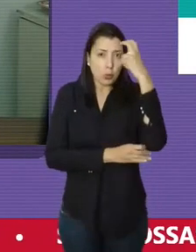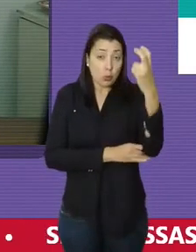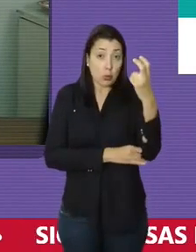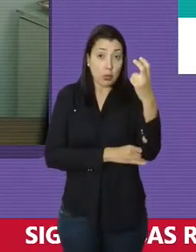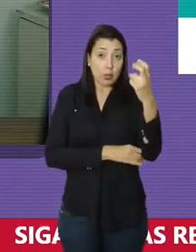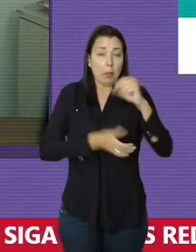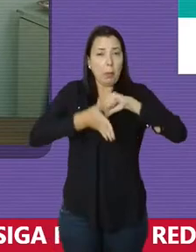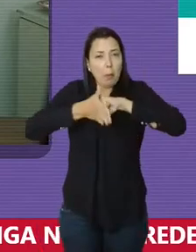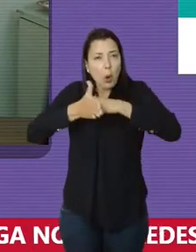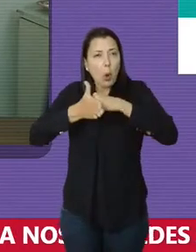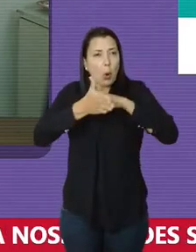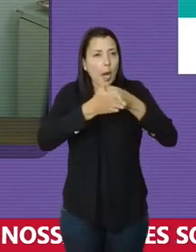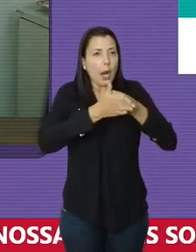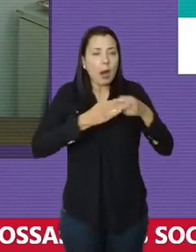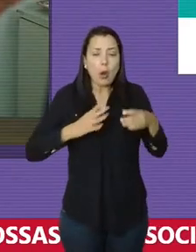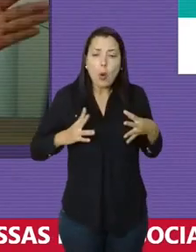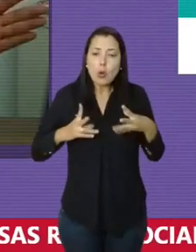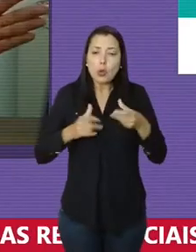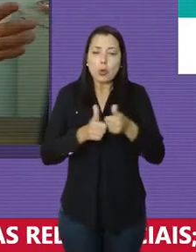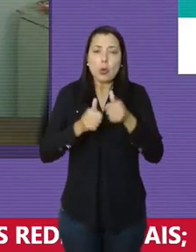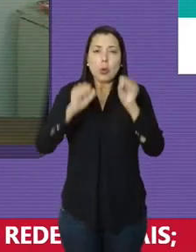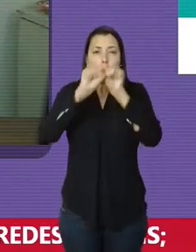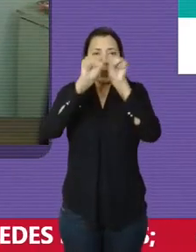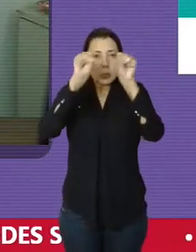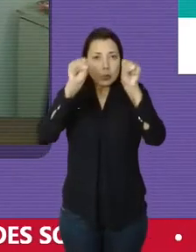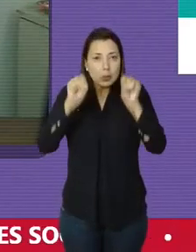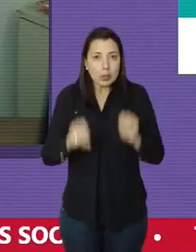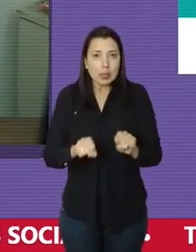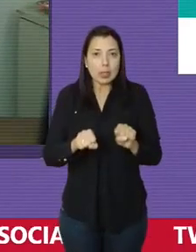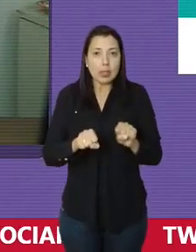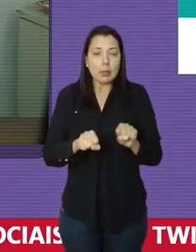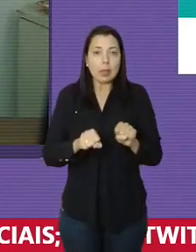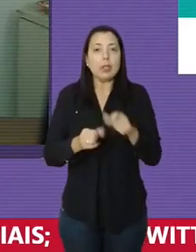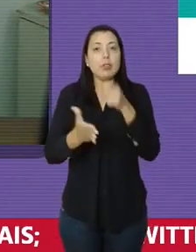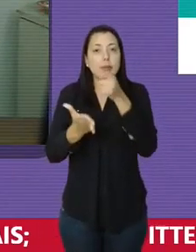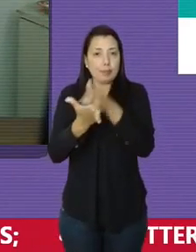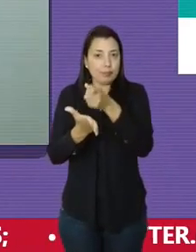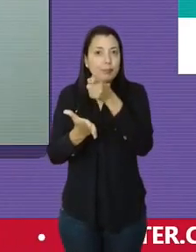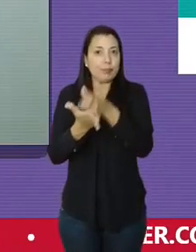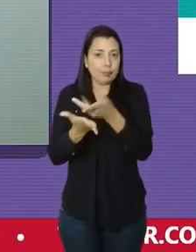com o bloqueio de todo o sistema de patrocínio.